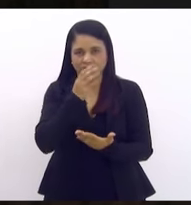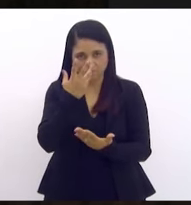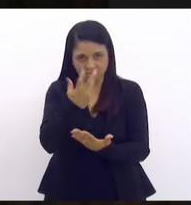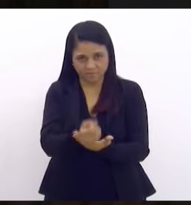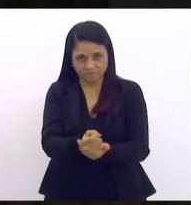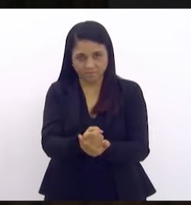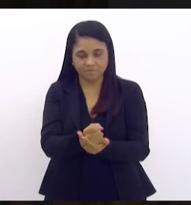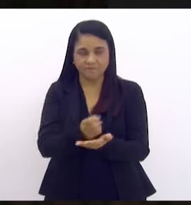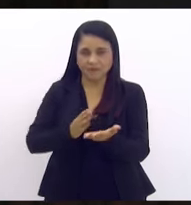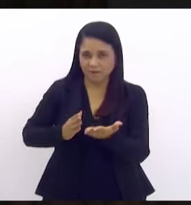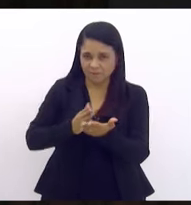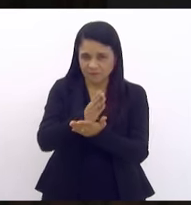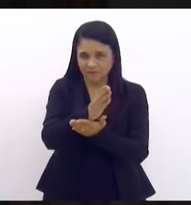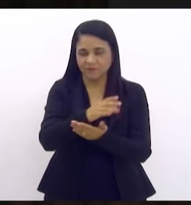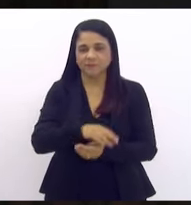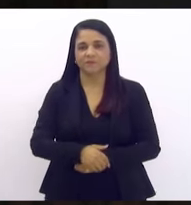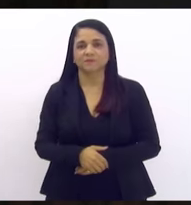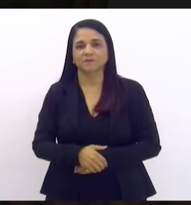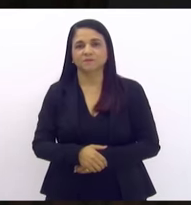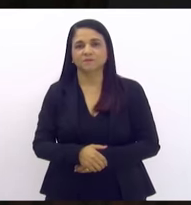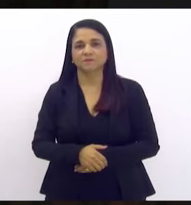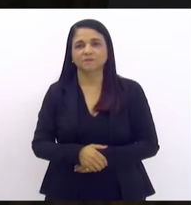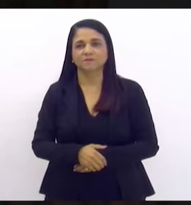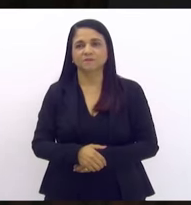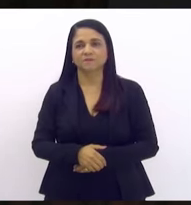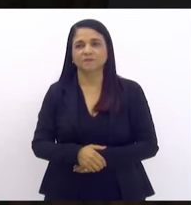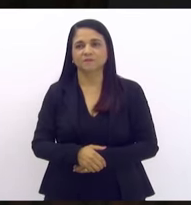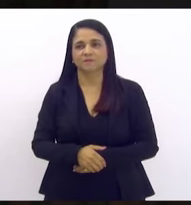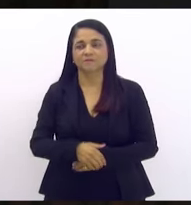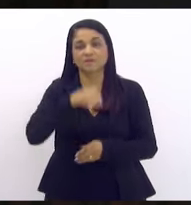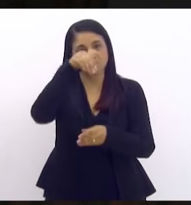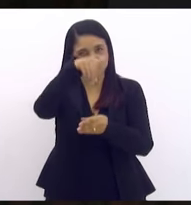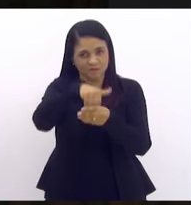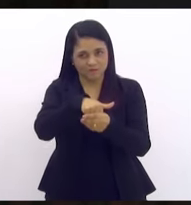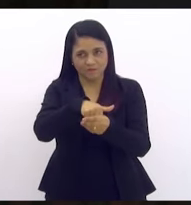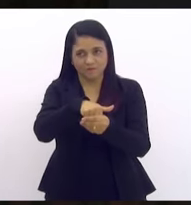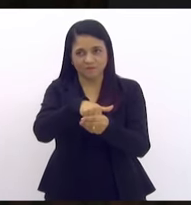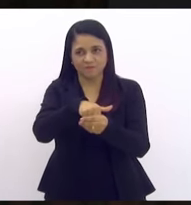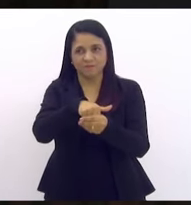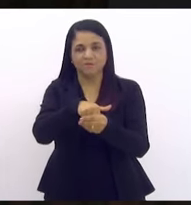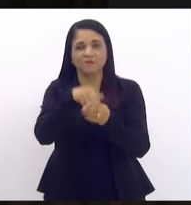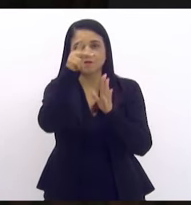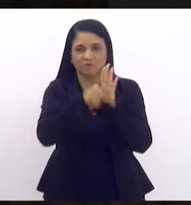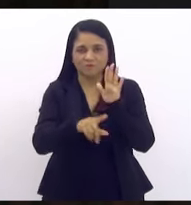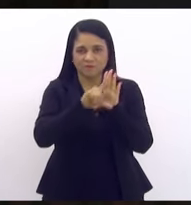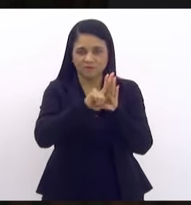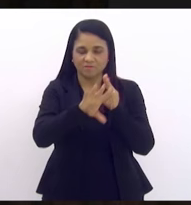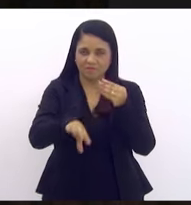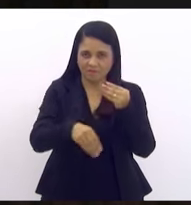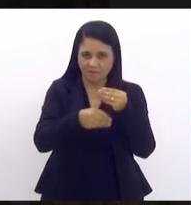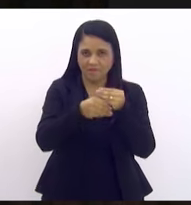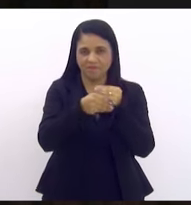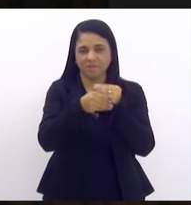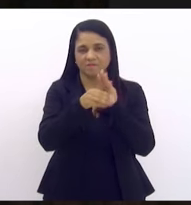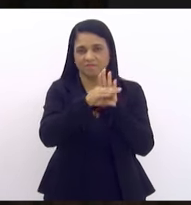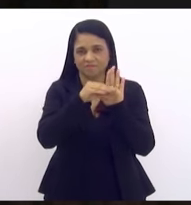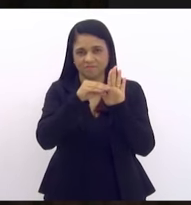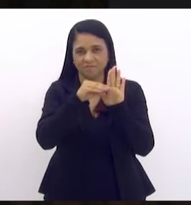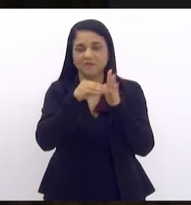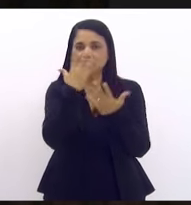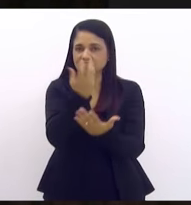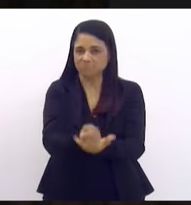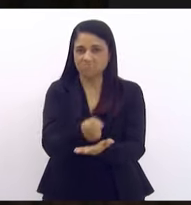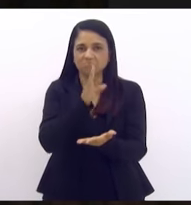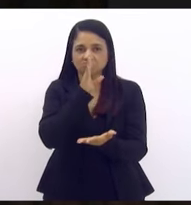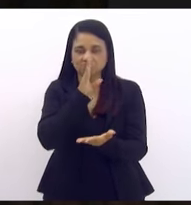estão aprovado em tramitação em votação ojeto o projeto assim emendado senhores que aprovam senhores que aprovam